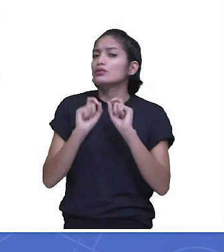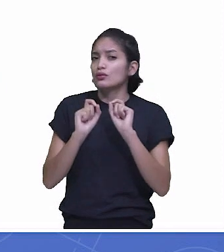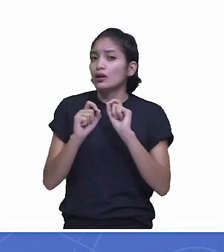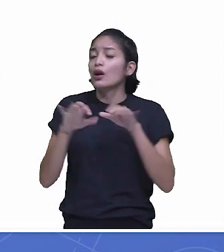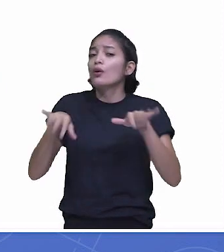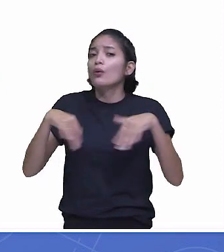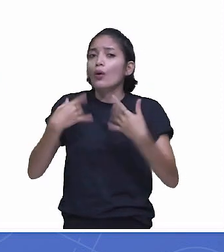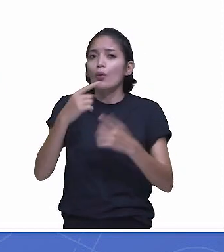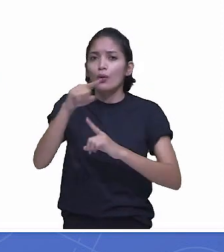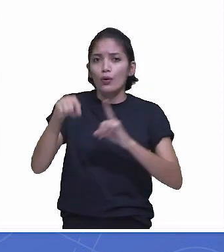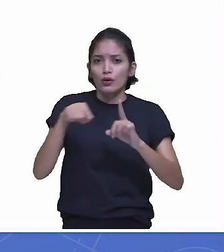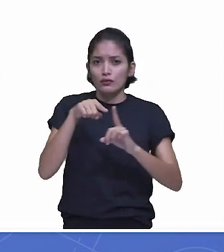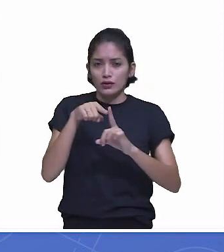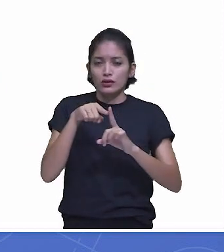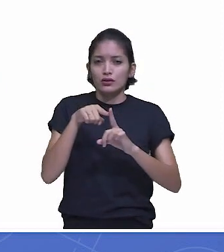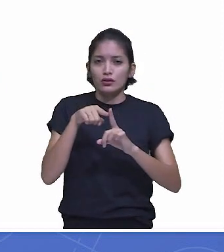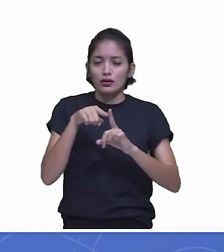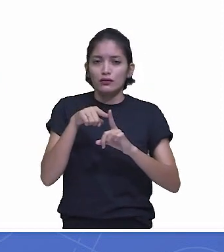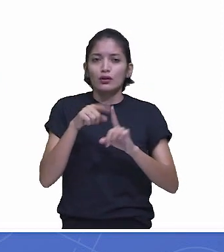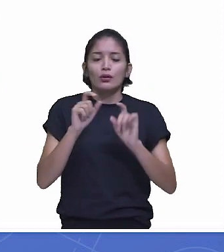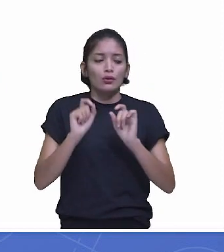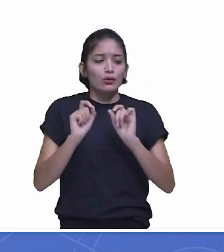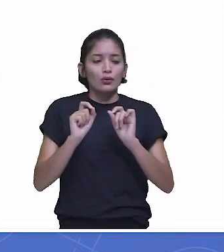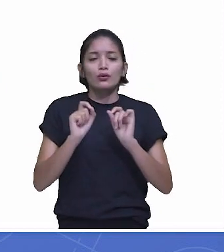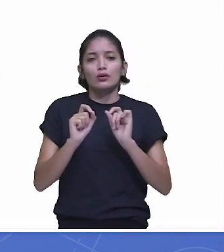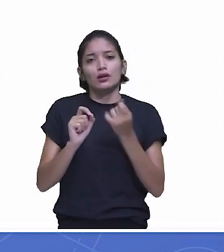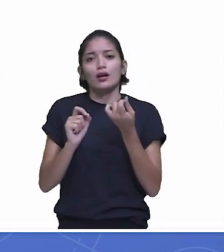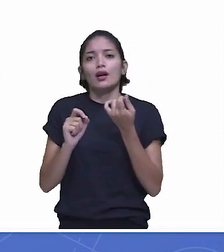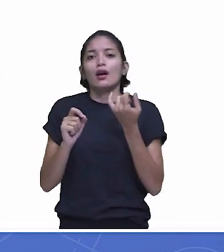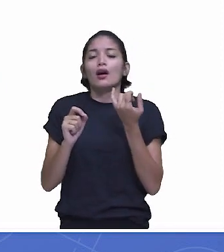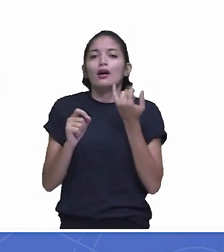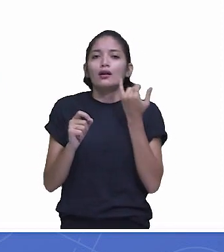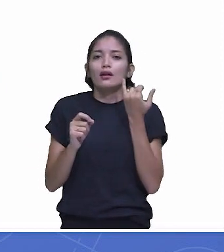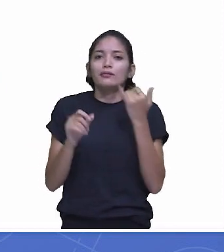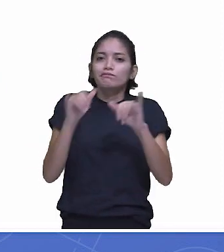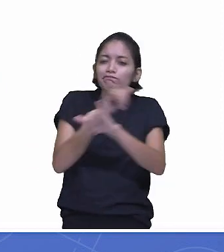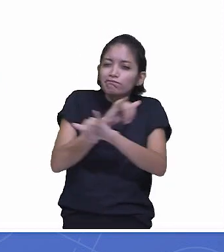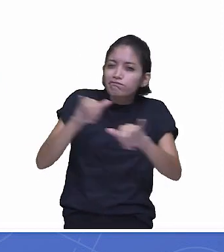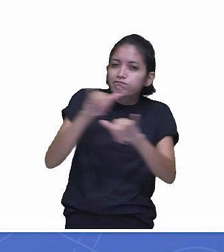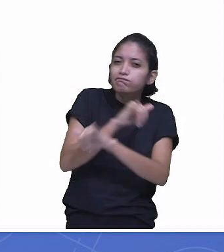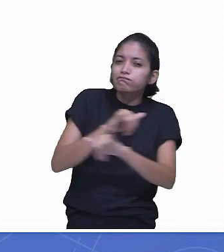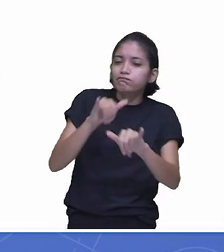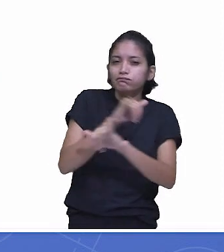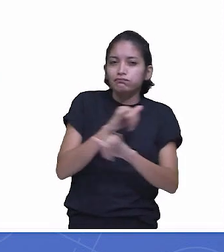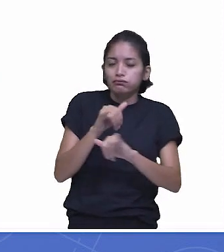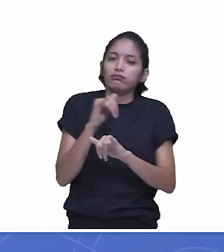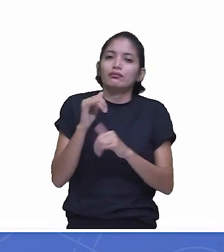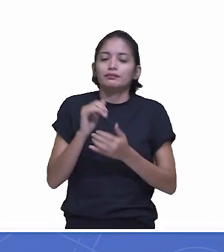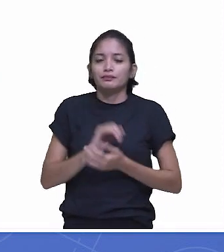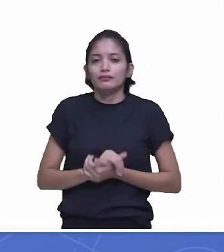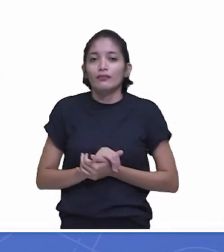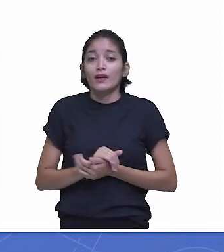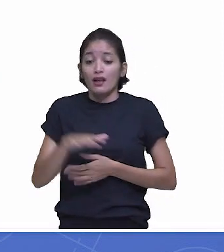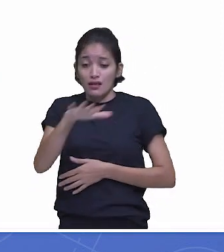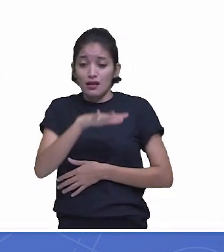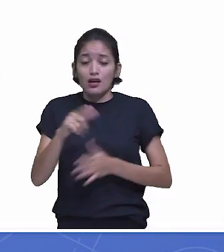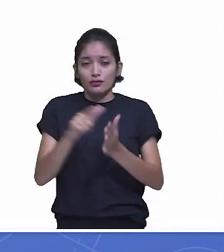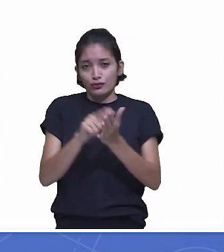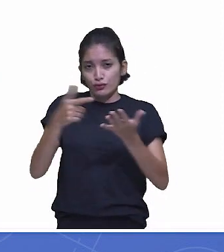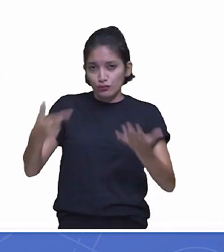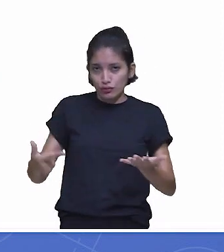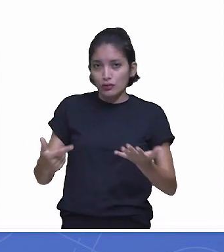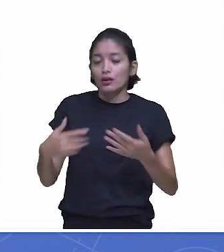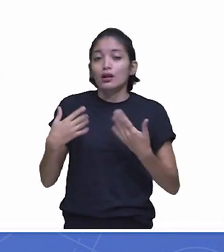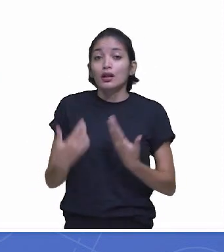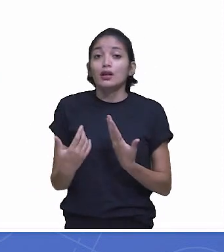perceba que a notícia ela vai ter que finalidade? Ela tem uma finalidade ali de informar, né? Então, perceba que o texto circula em um